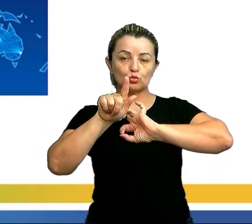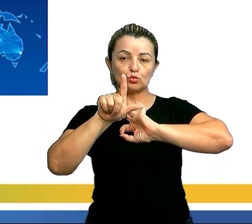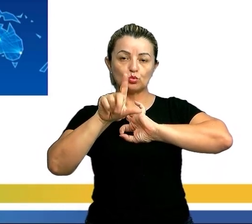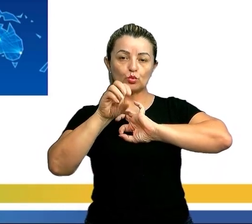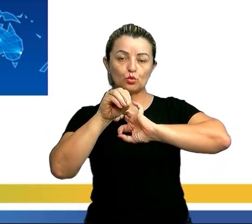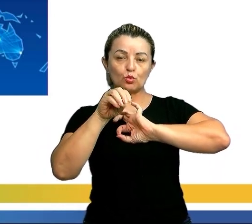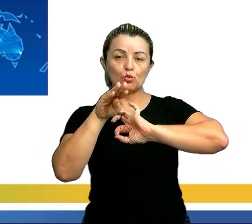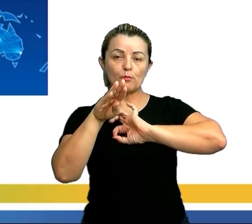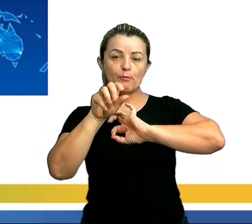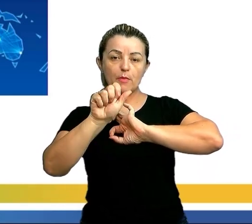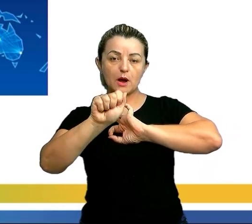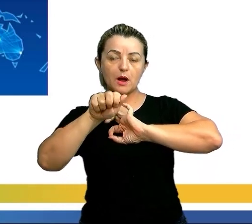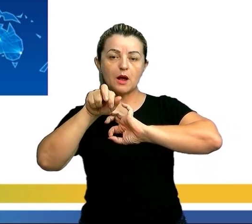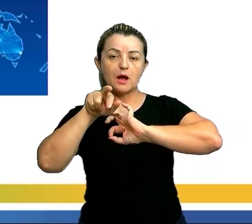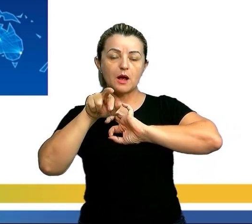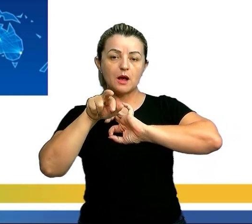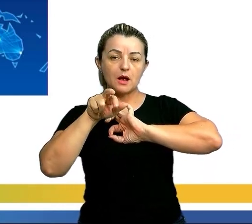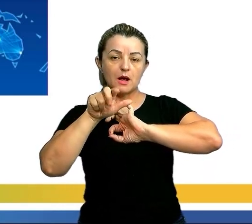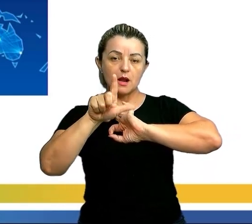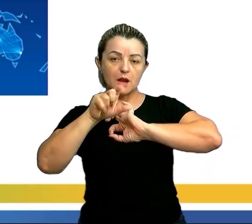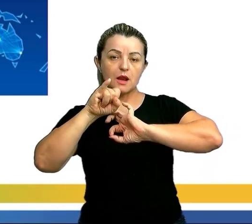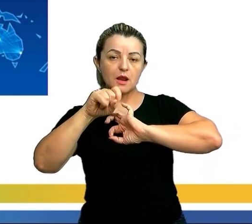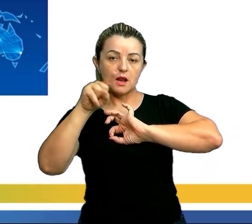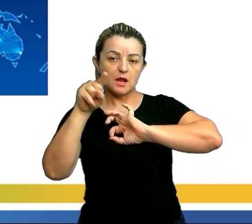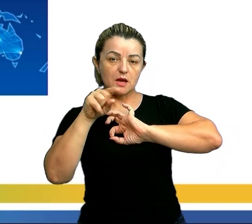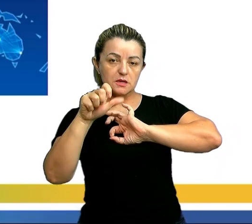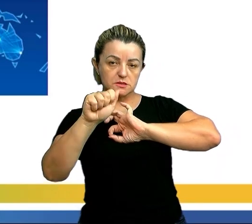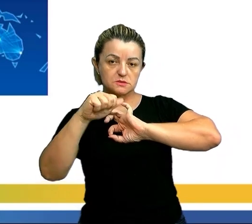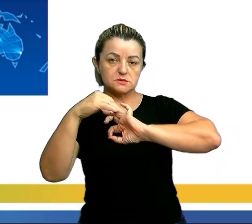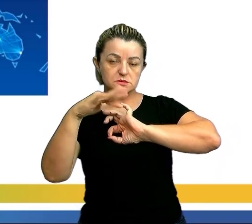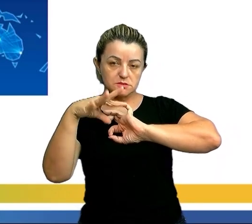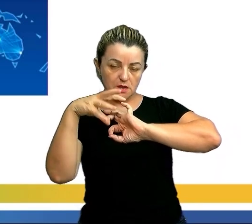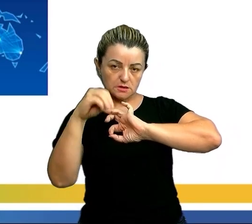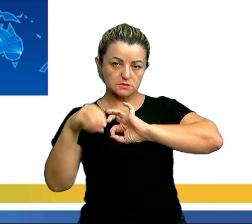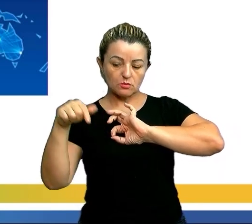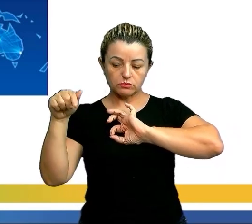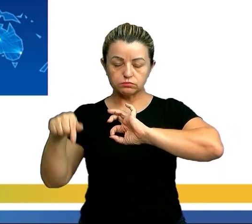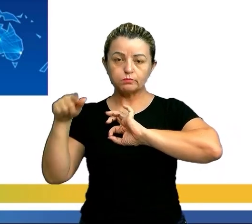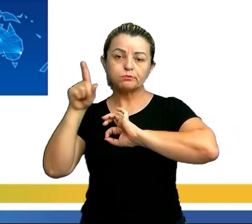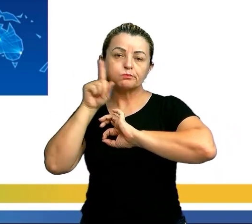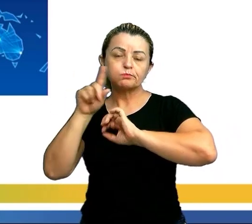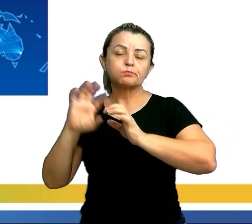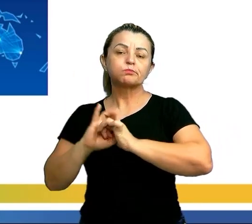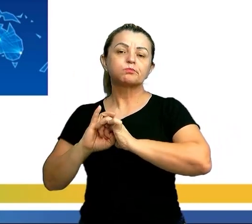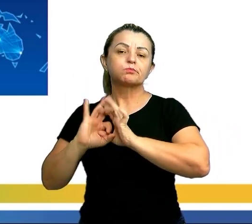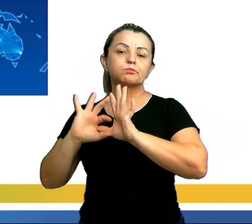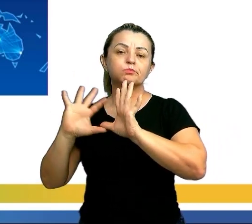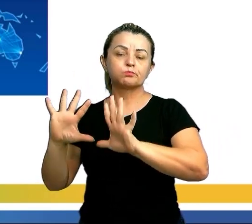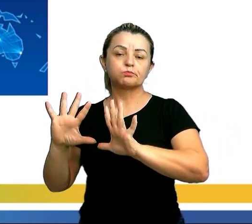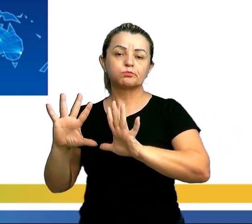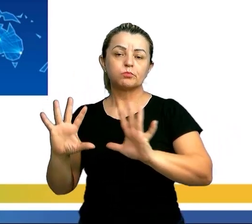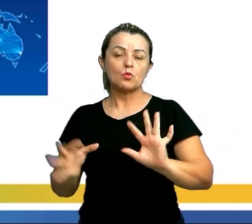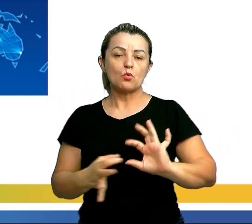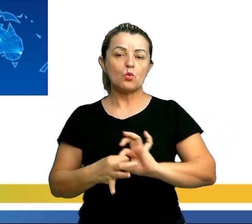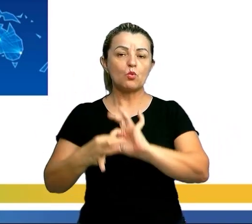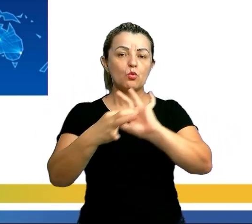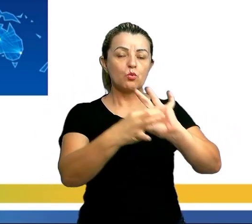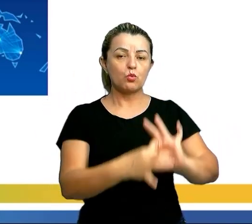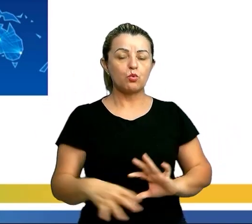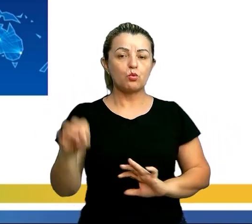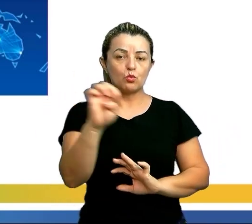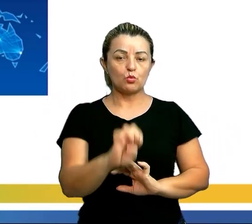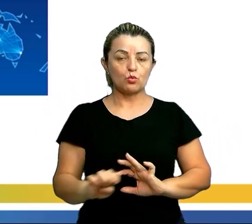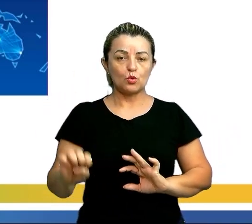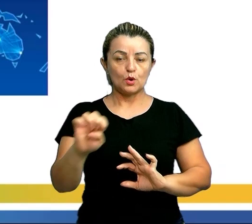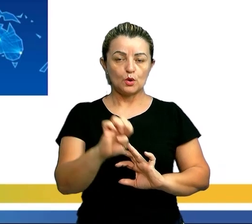Unidos ganham a sua hegemonia, a União Europeia se consolida, né, cada vez mais, e o Japão